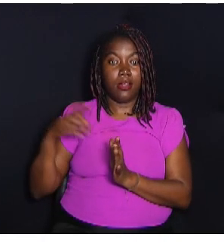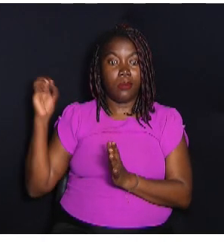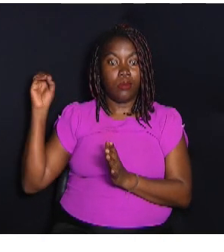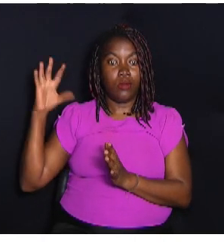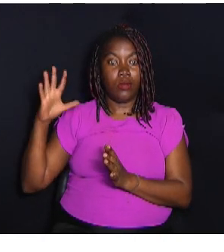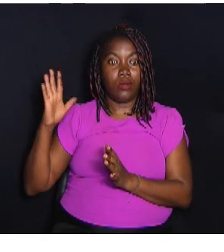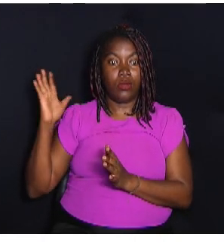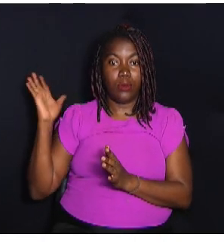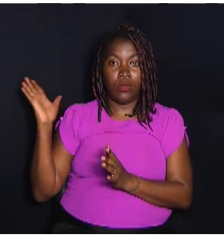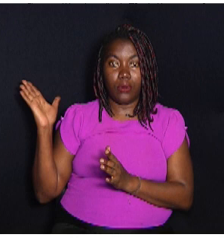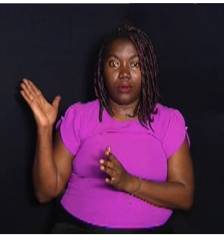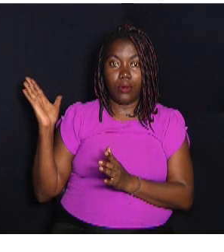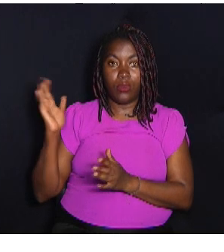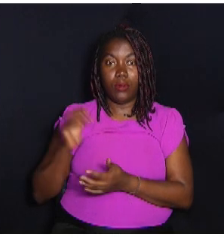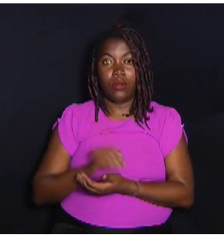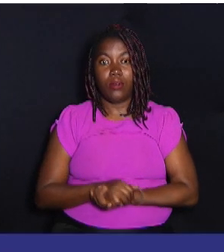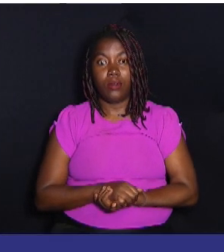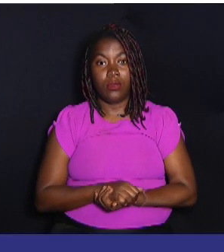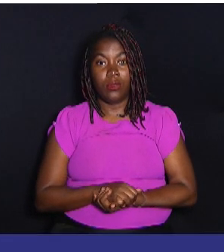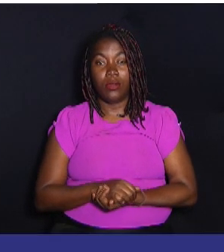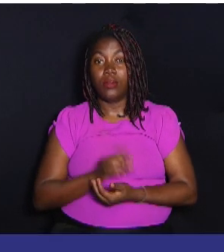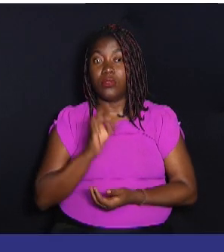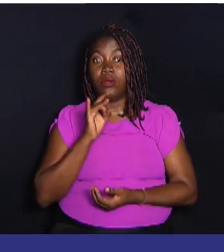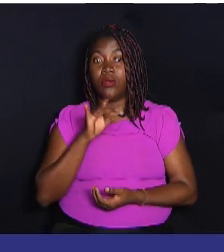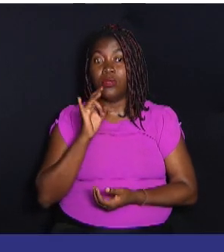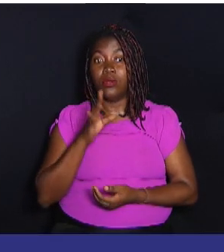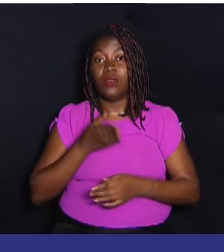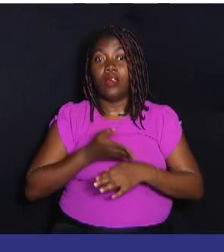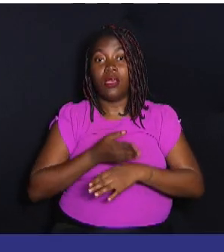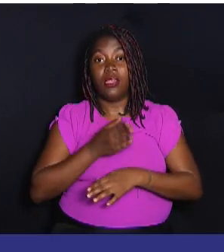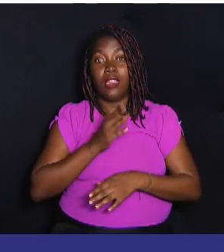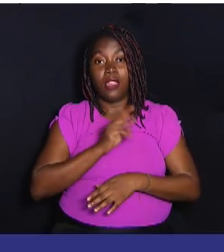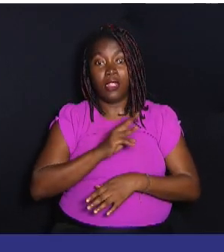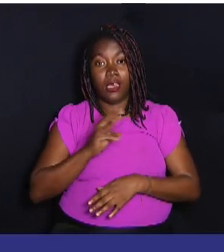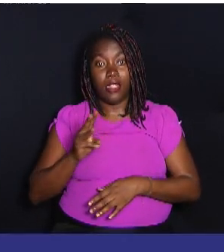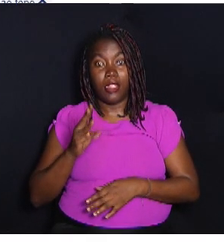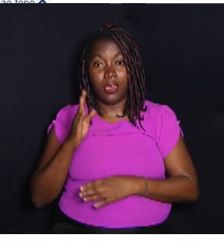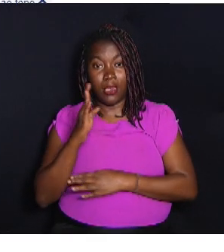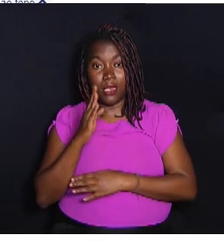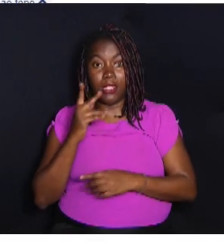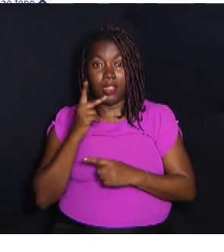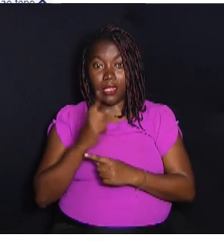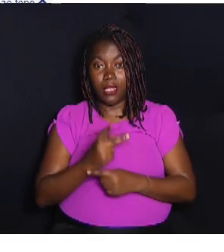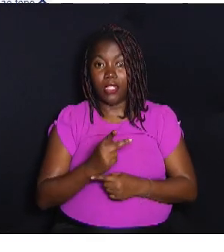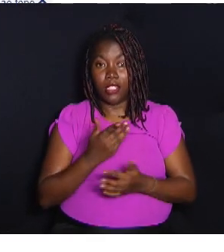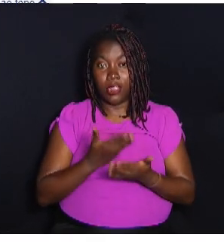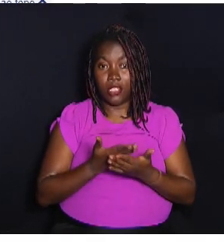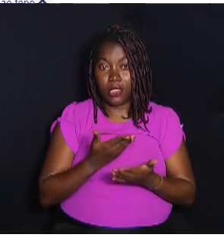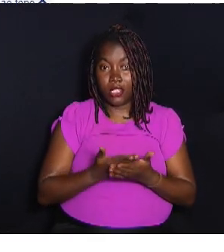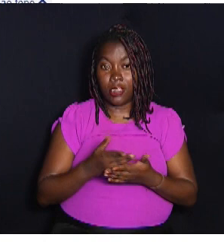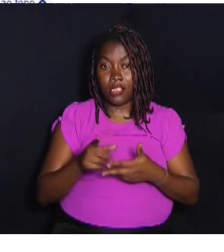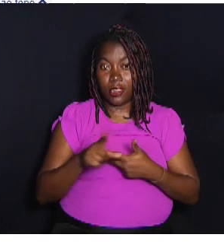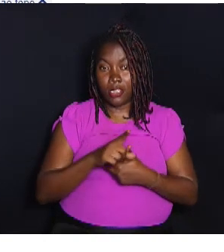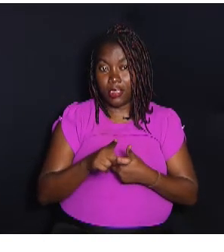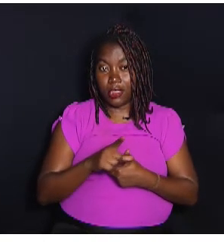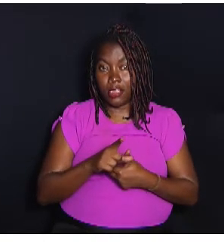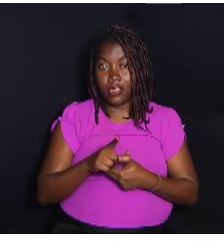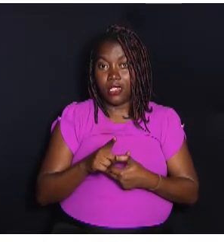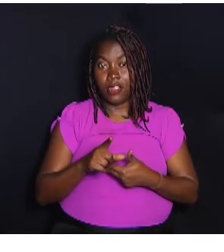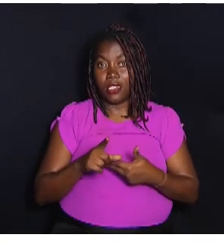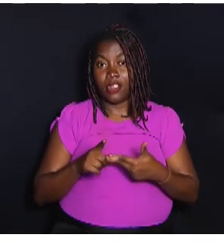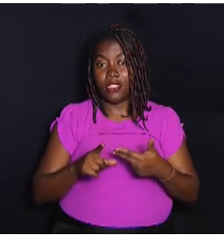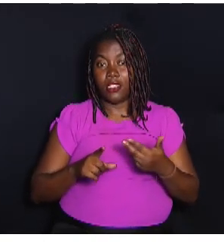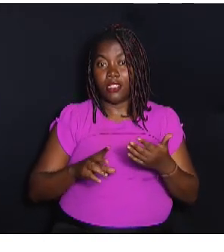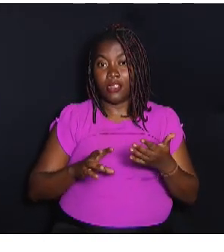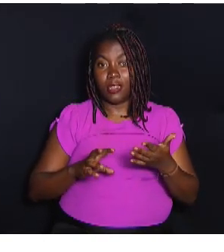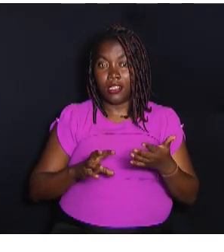de Campinas, que está aparecendo aí no seu vídeo. Para se inscrever, é só ir lá no site da Câmara, procurar pela Escola do Legislativo, precisa fazer